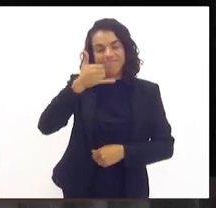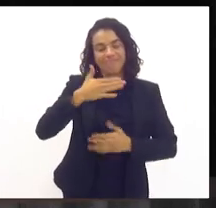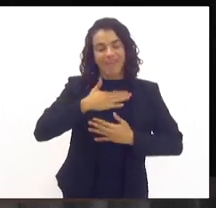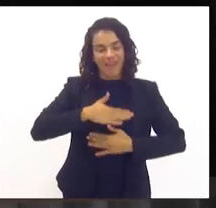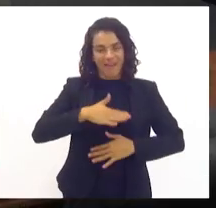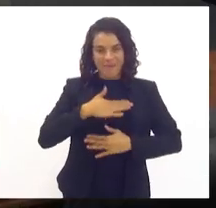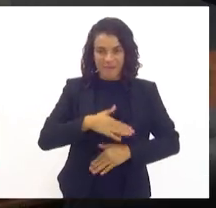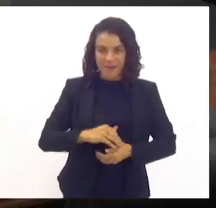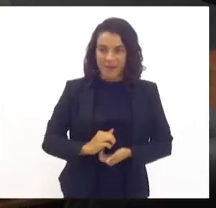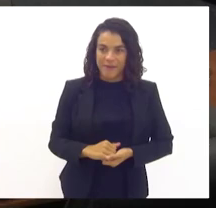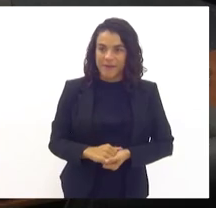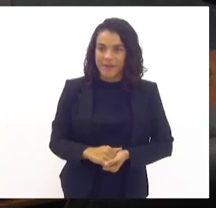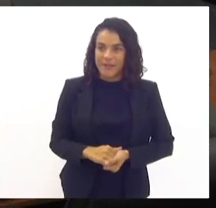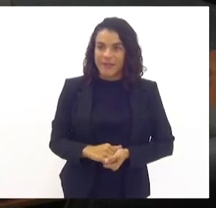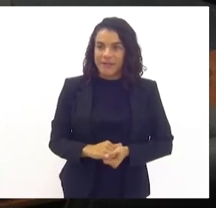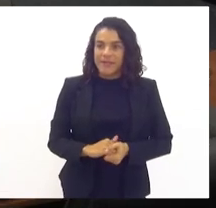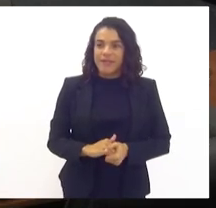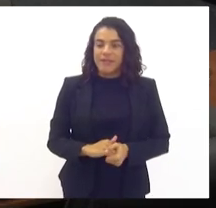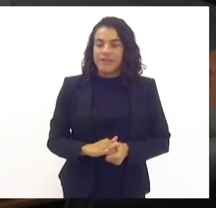gente.